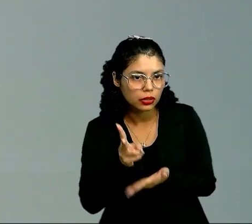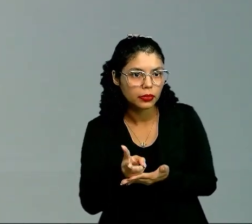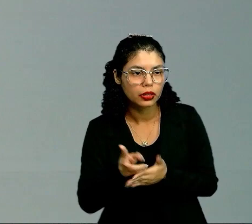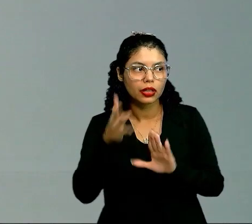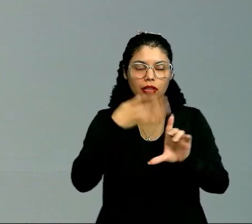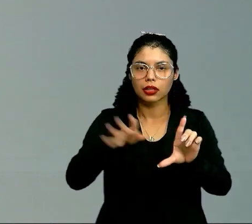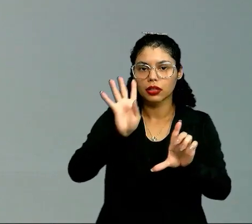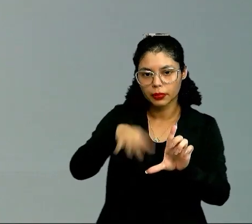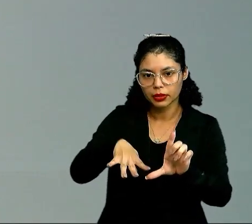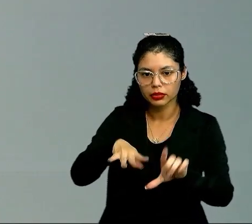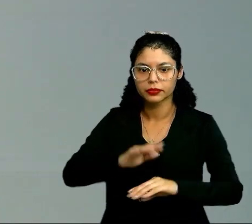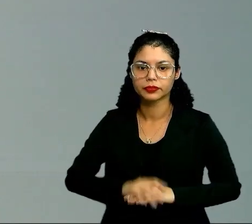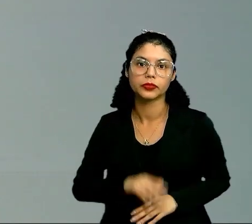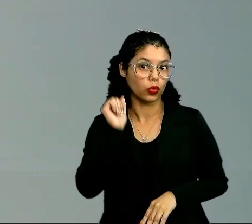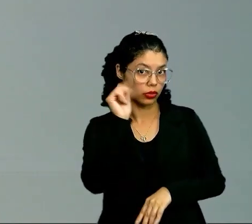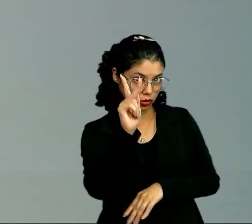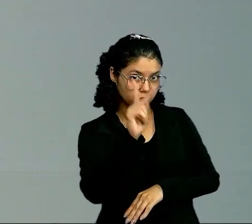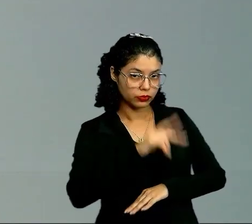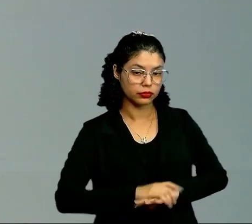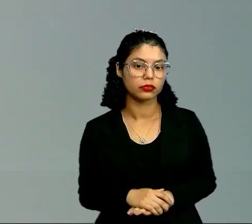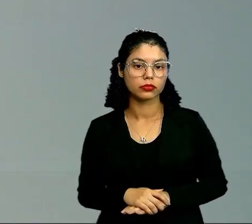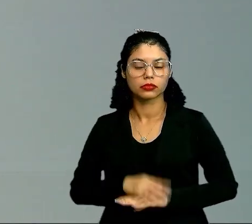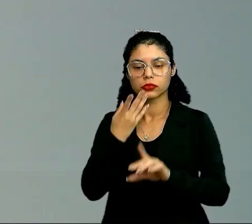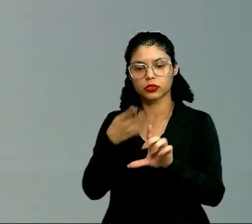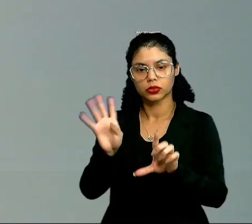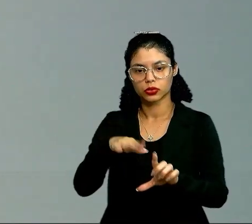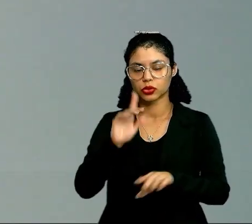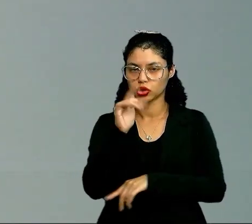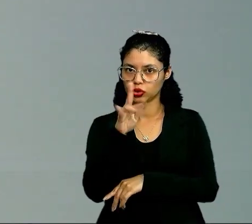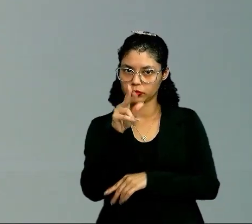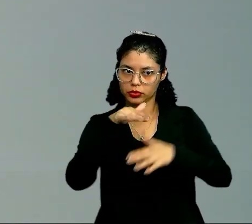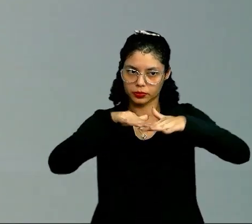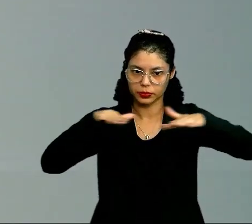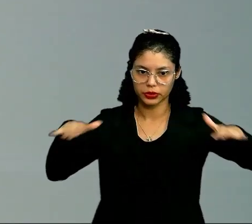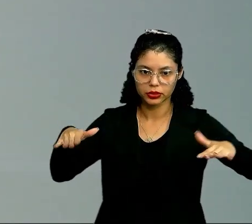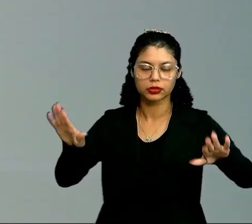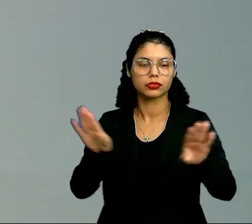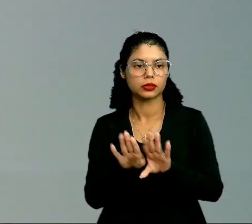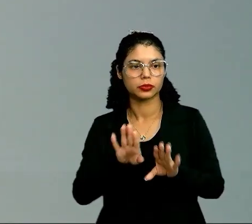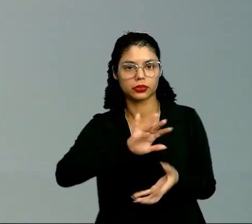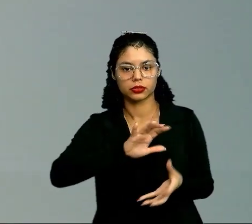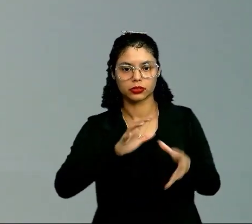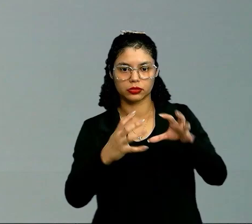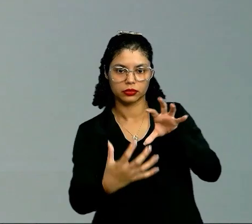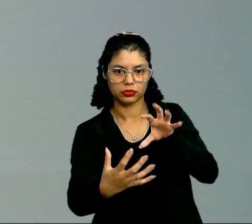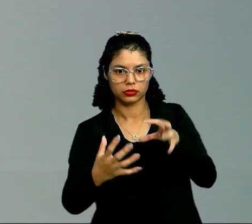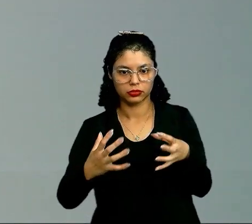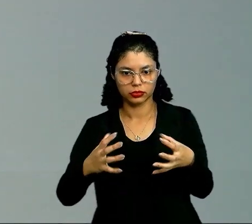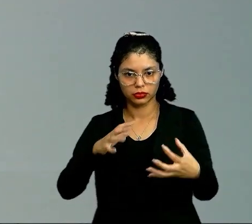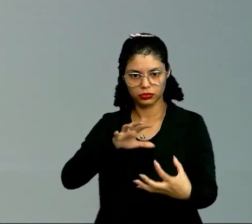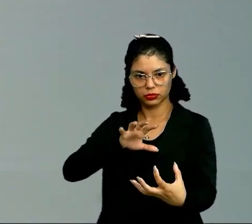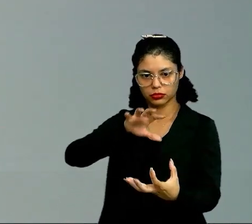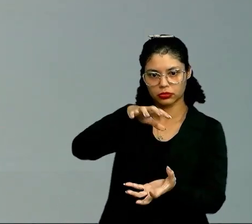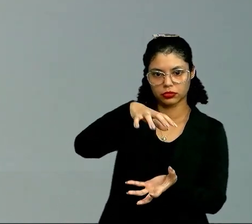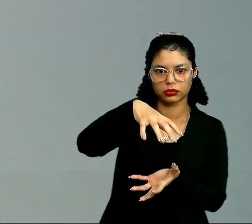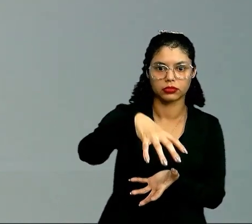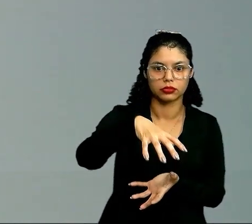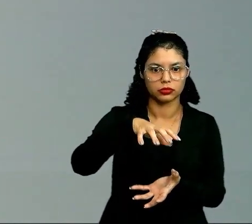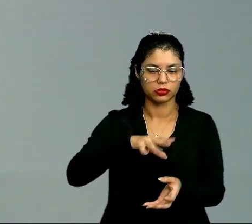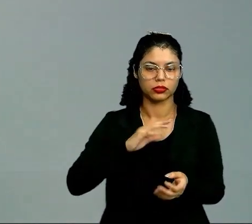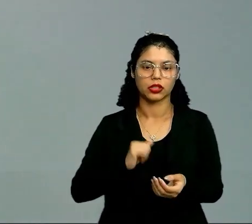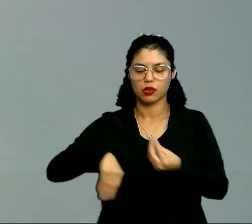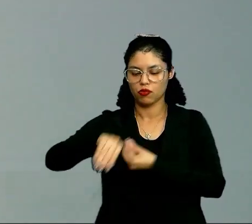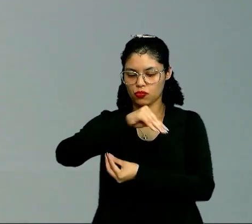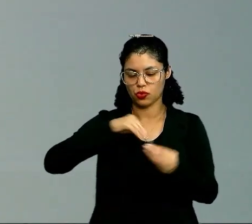a tabela. Quando nós estamos falando de geometria plana e geometria espacial, eles